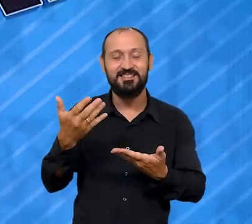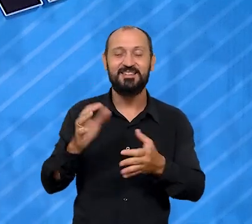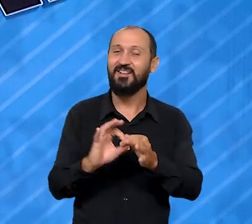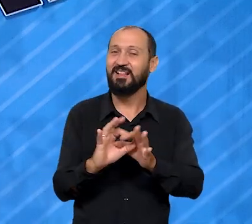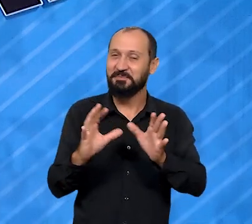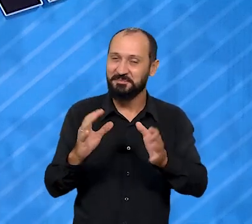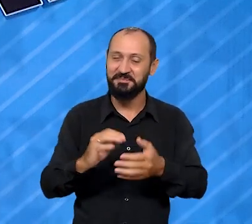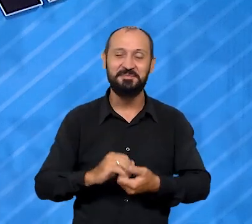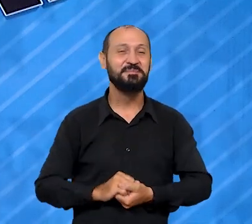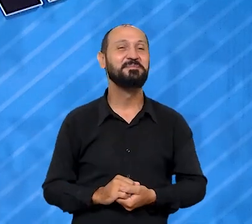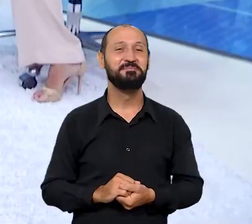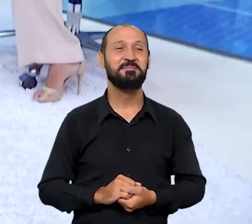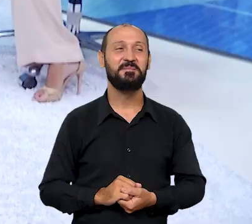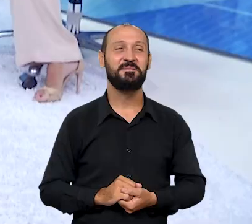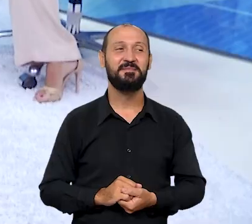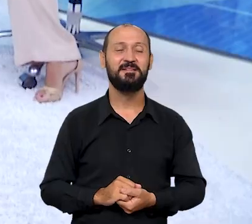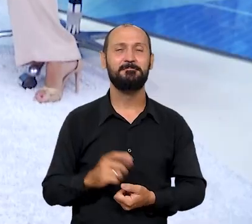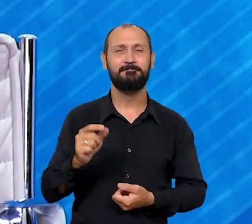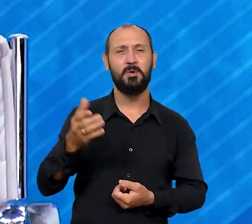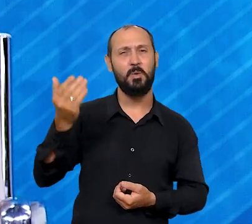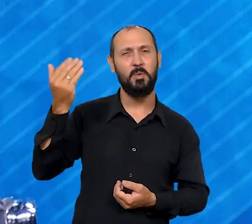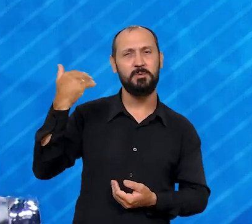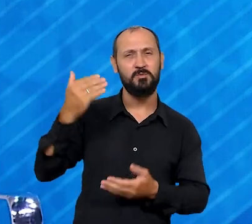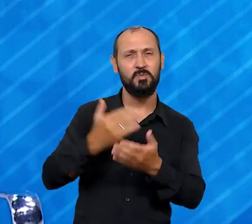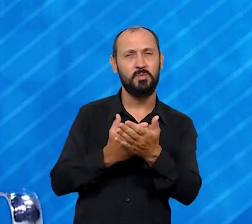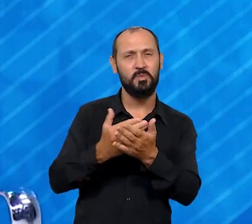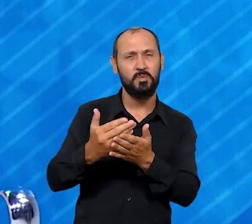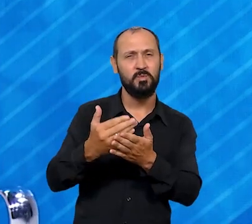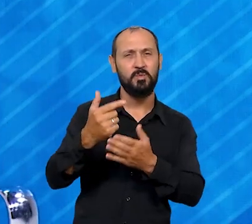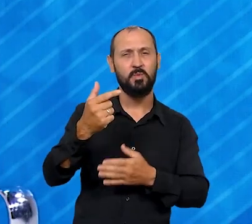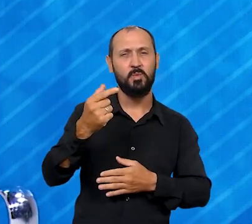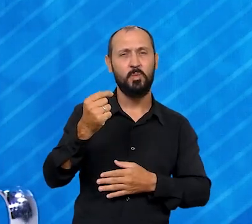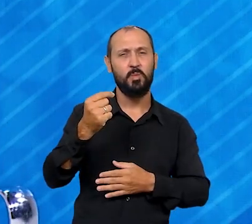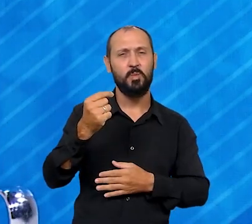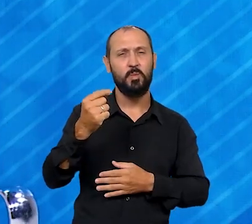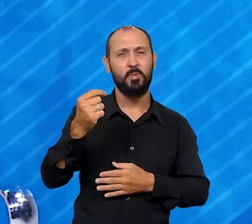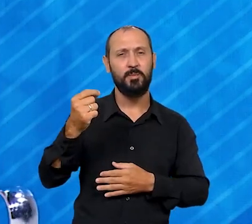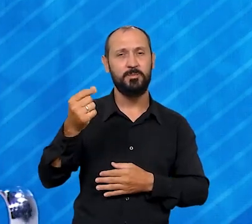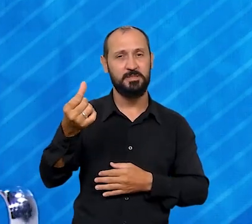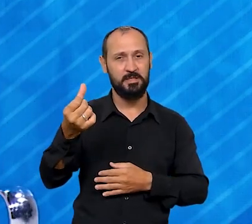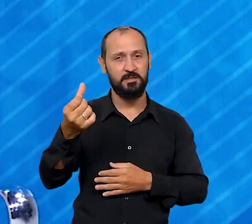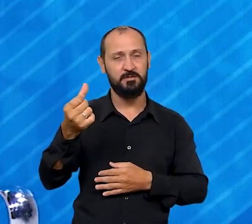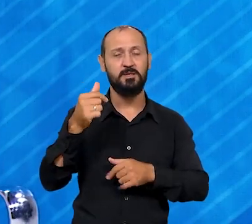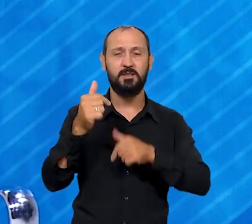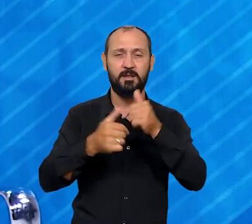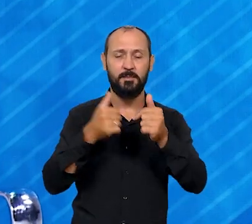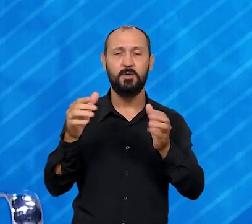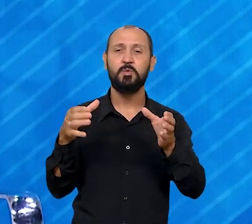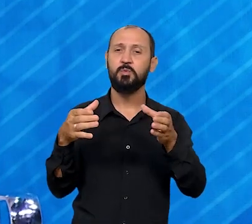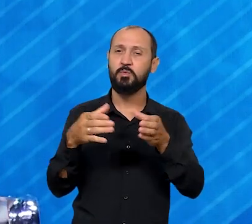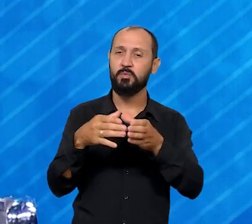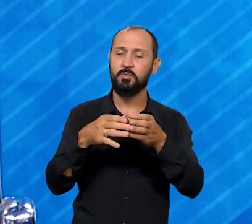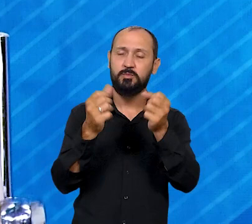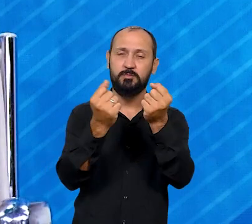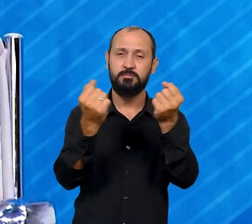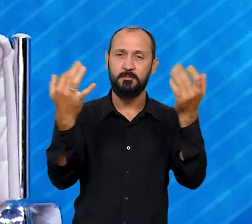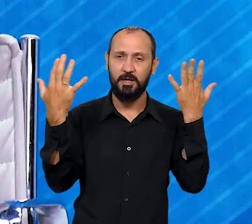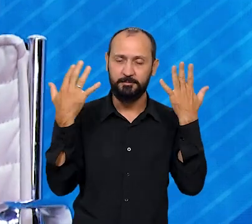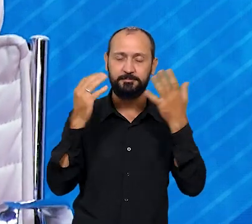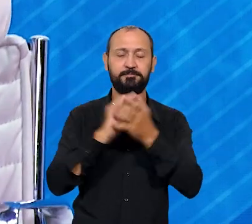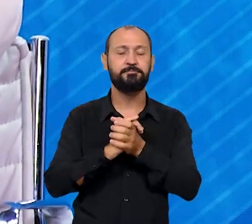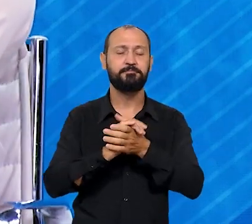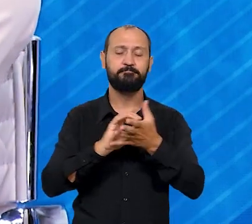e fico à disposição. Doutor, desde 2006 o senhor atua na Comissão de Meio